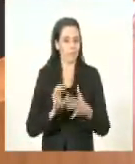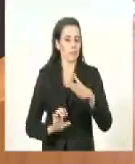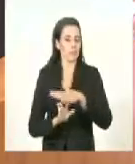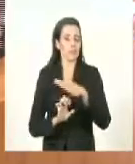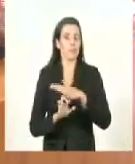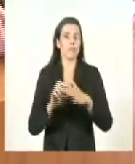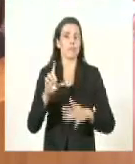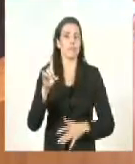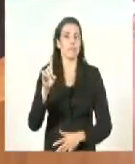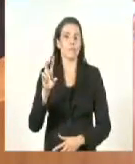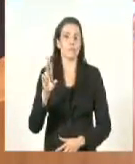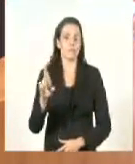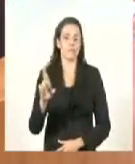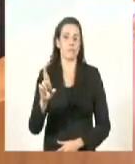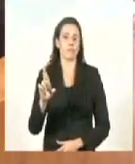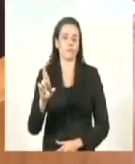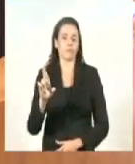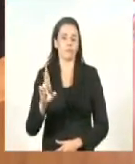DETRAN.